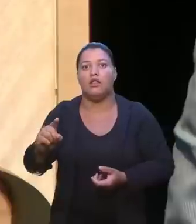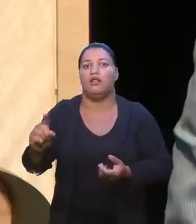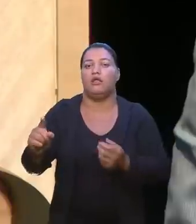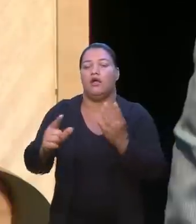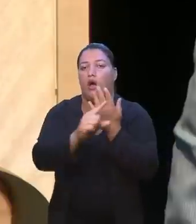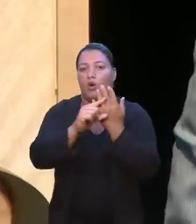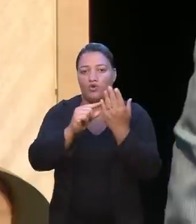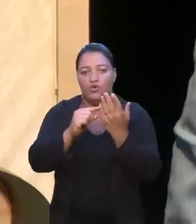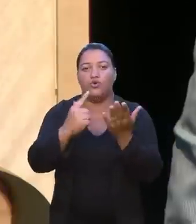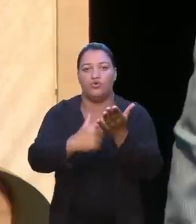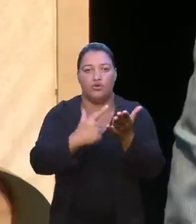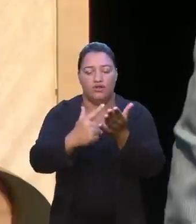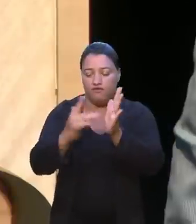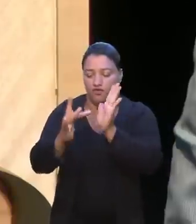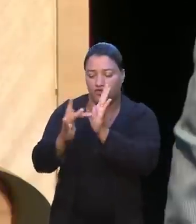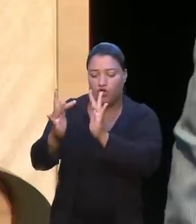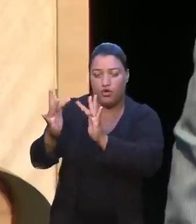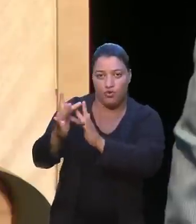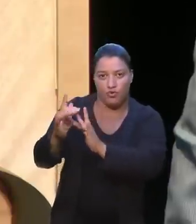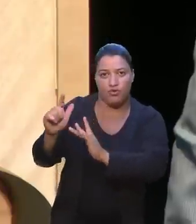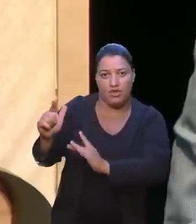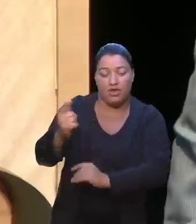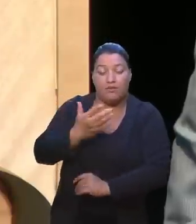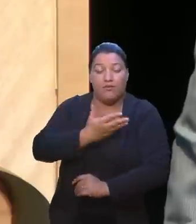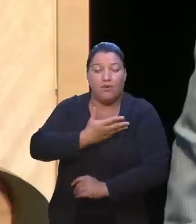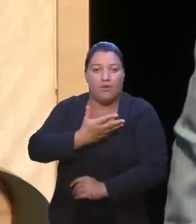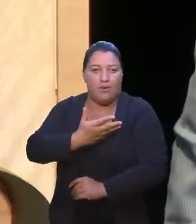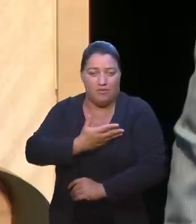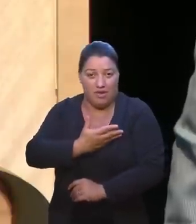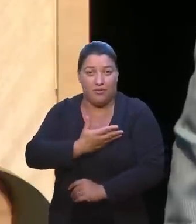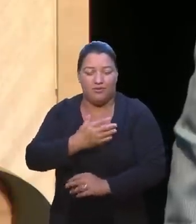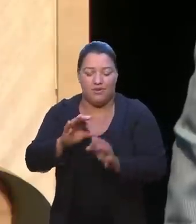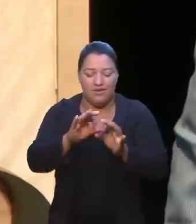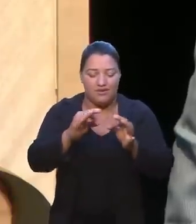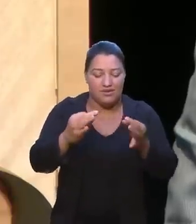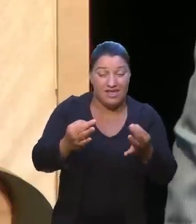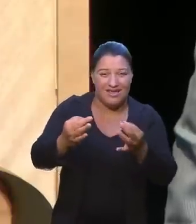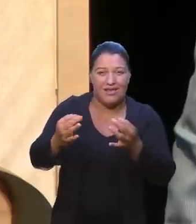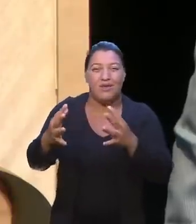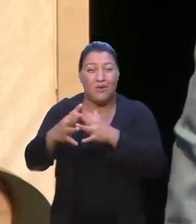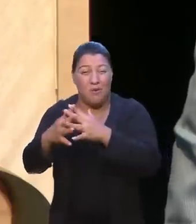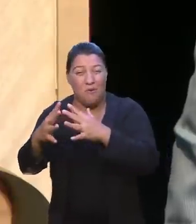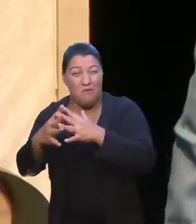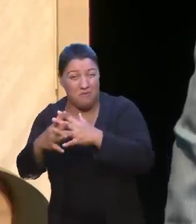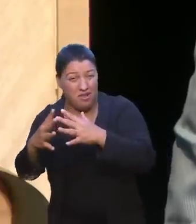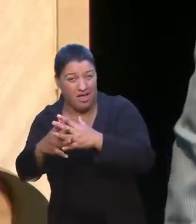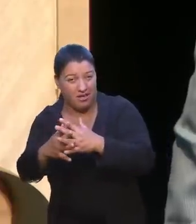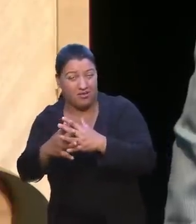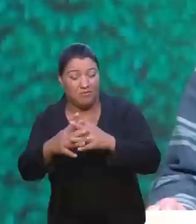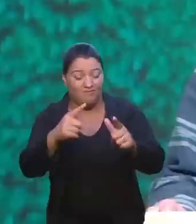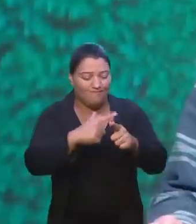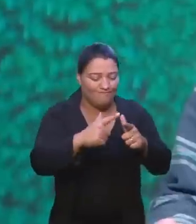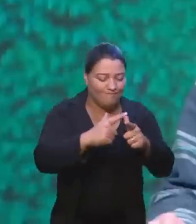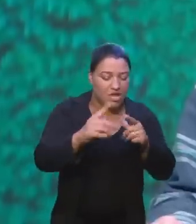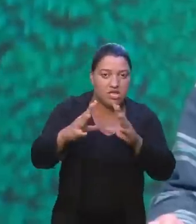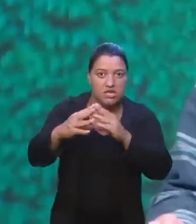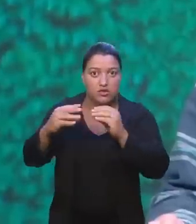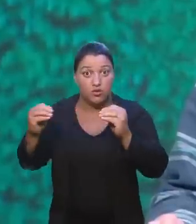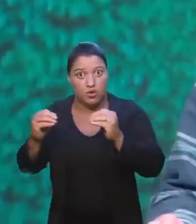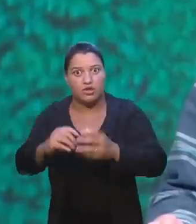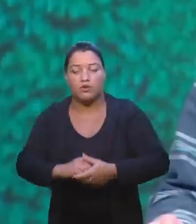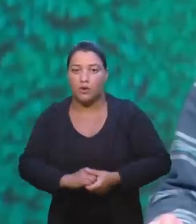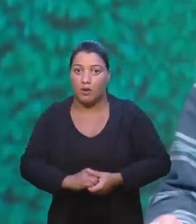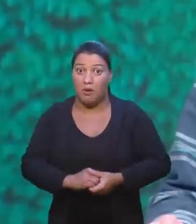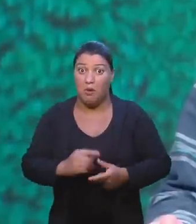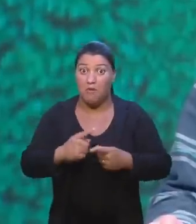Jesus, o Celeste Amigo, Simples e Complexos, Enigmas e Soluções, Viver no